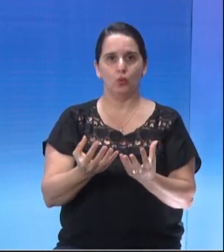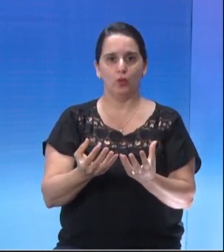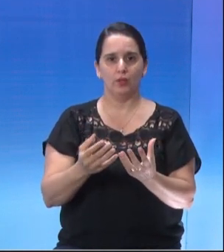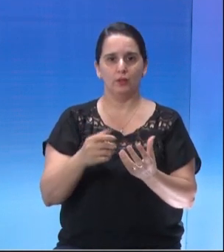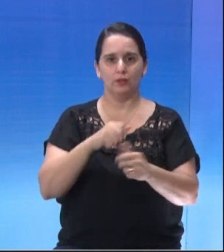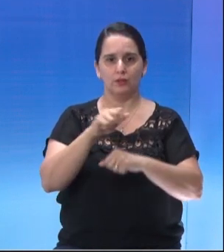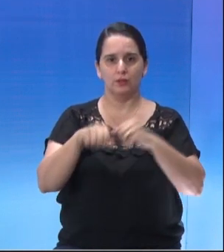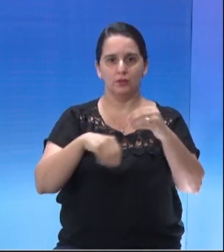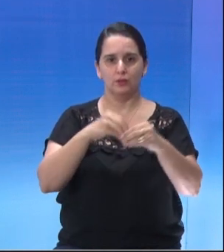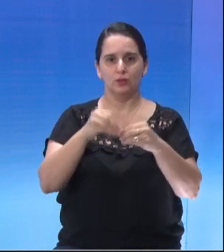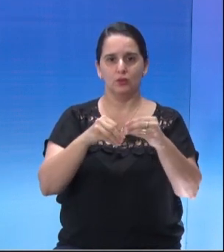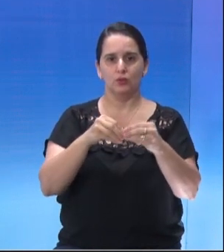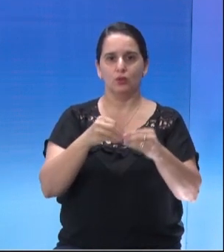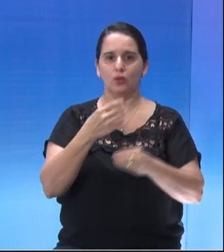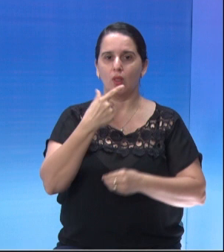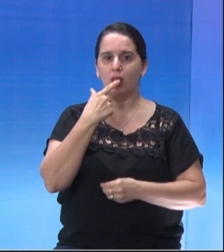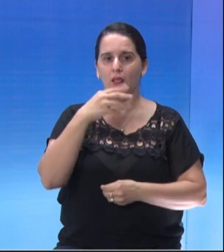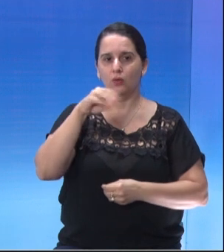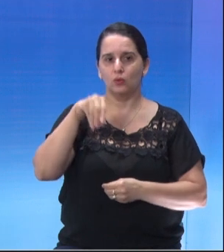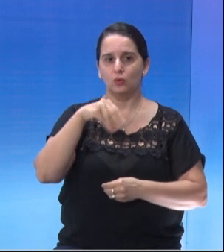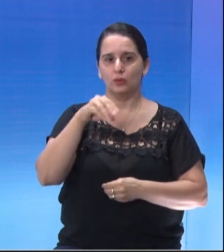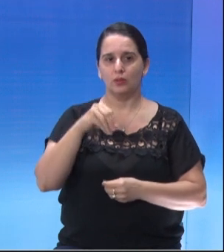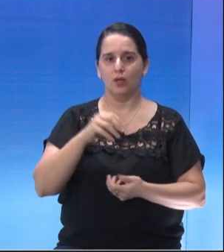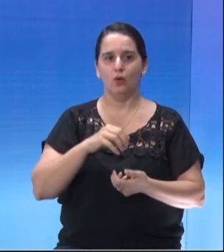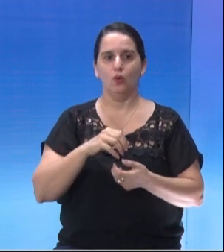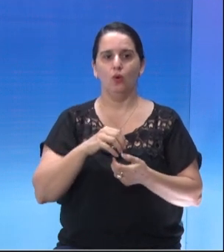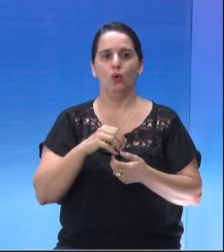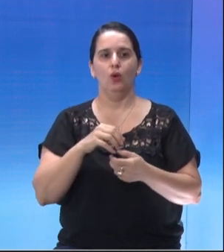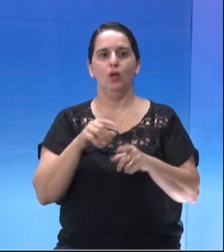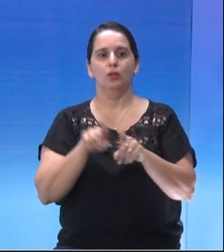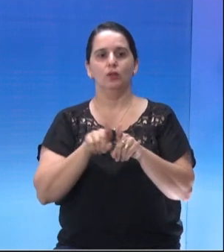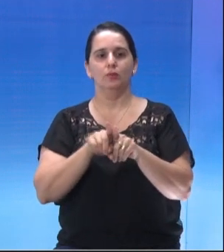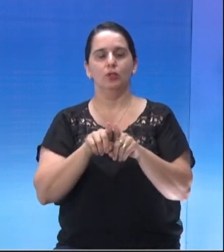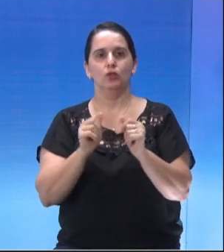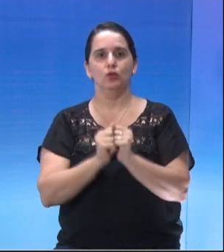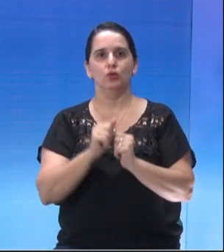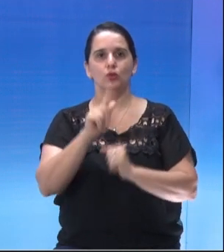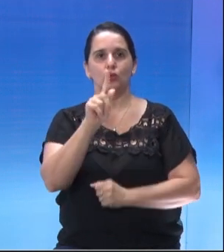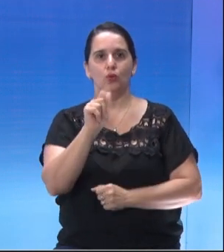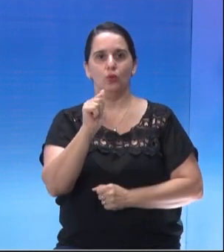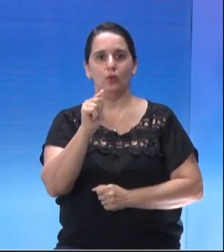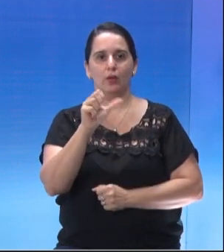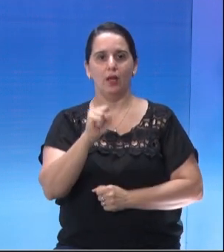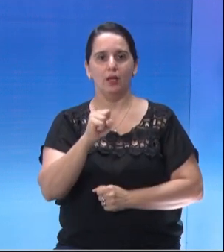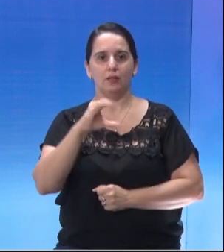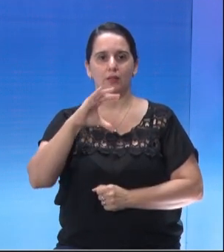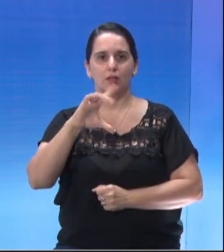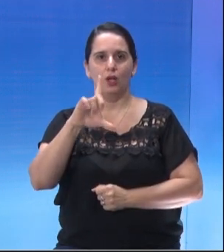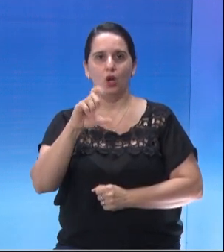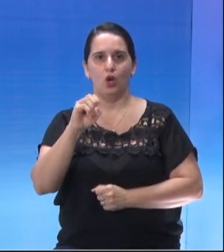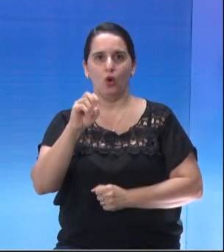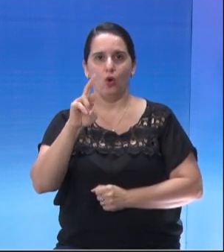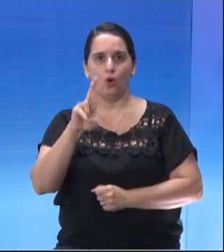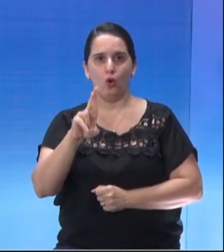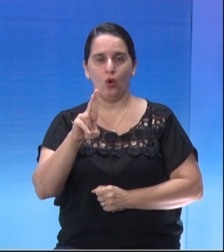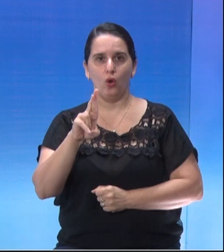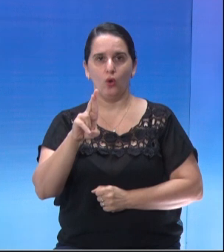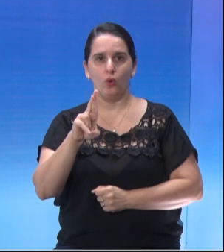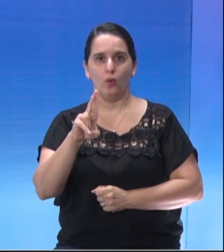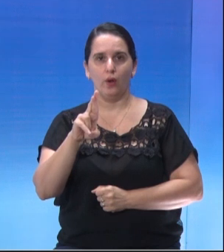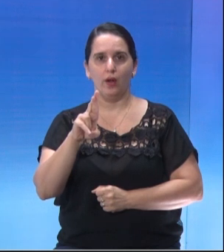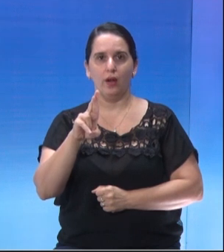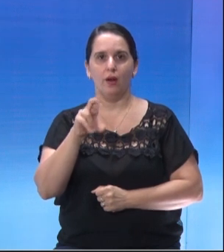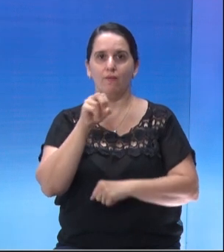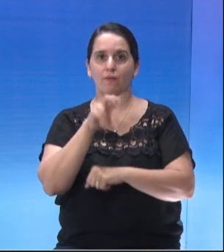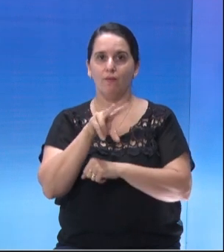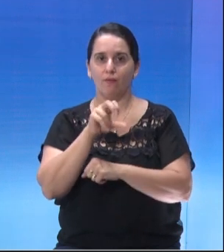sal, volatilizando gás cloro. Bem, o gás cloro é um gás tóxico. Além disso, ele